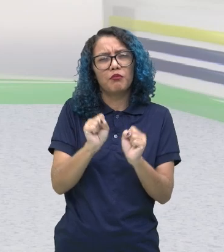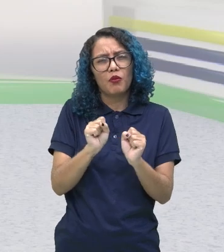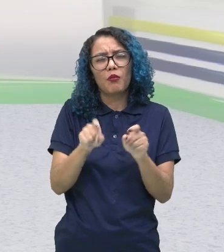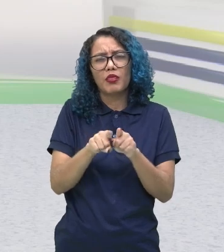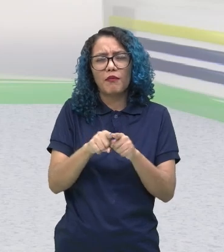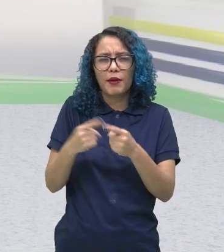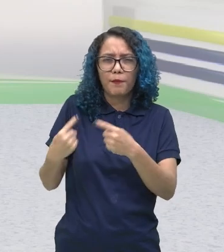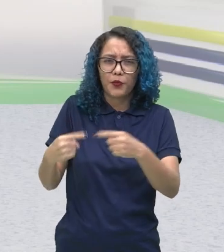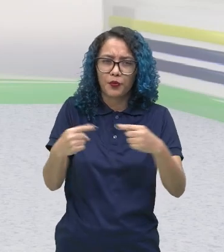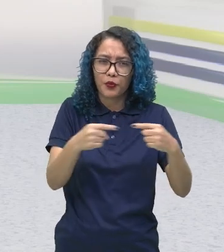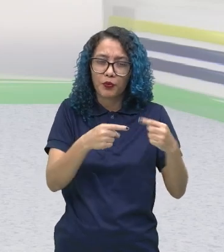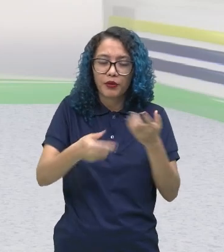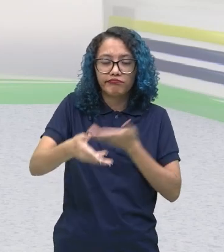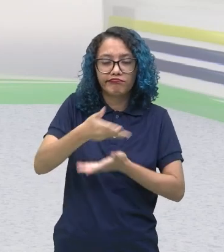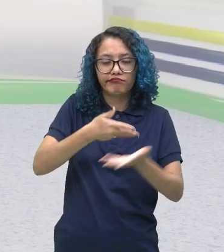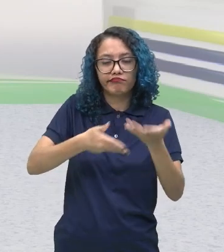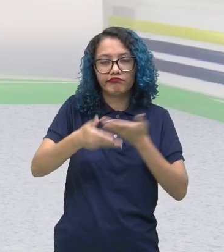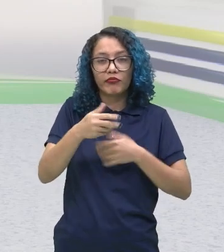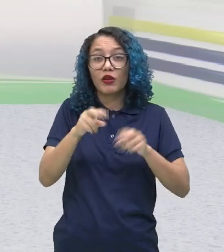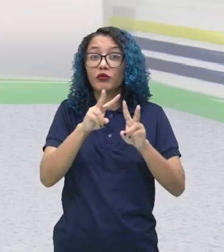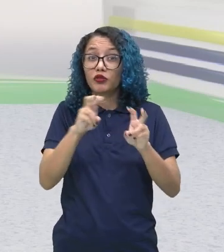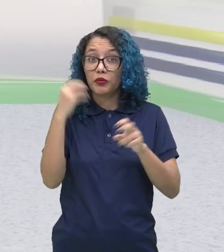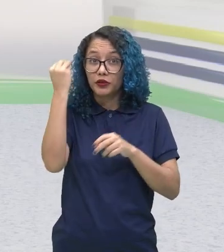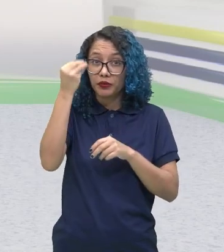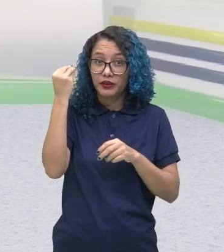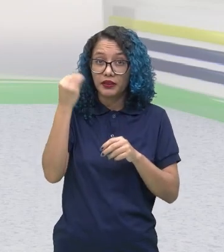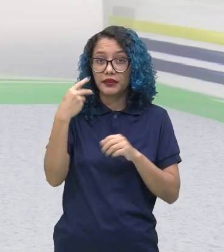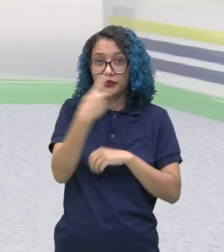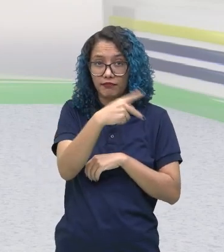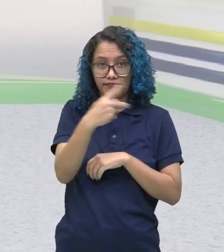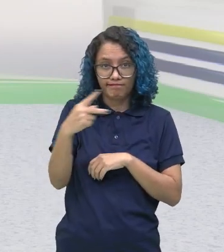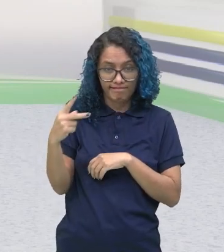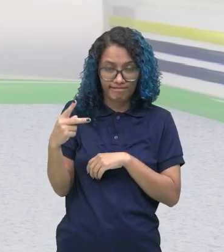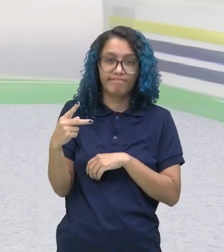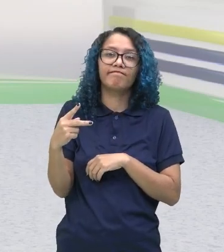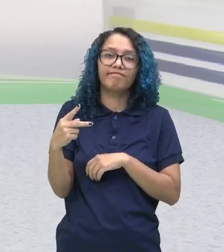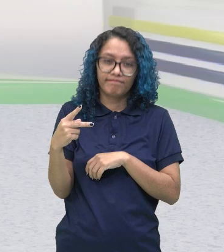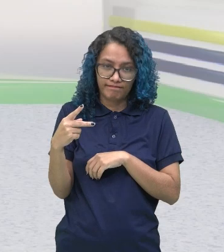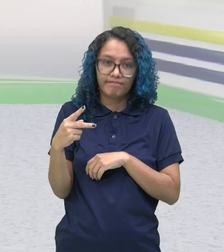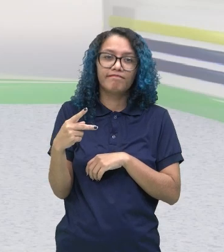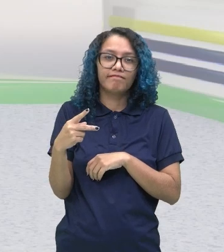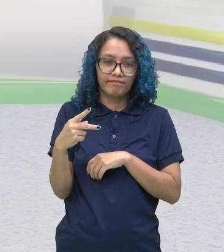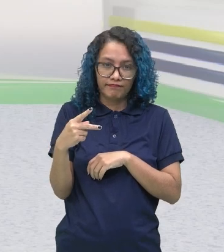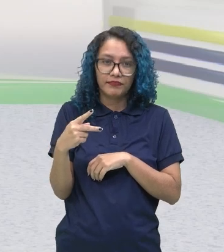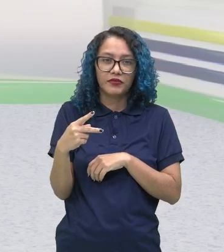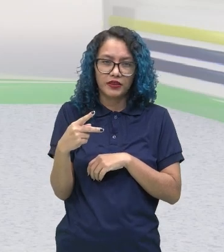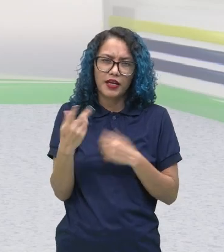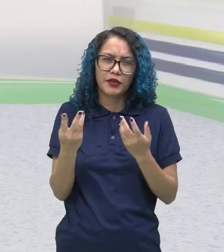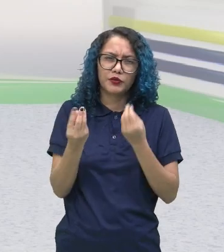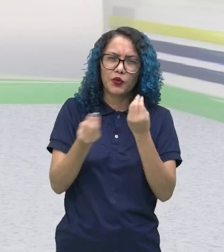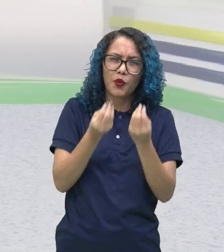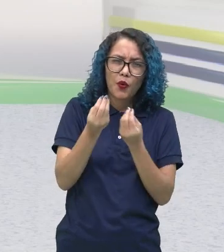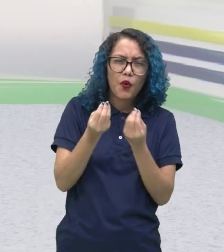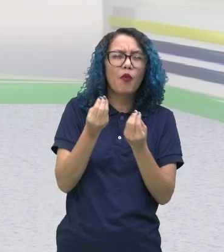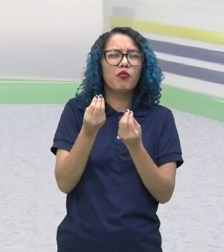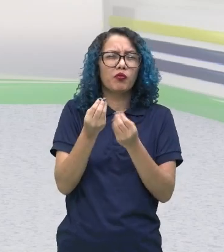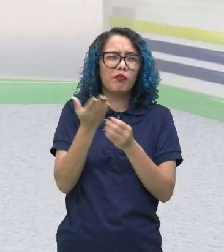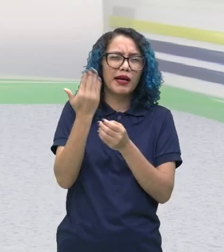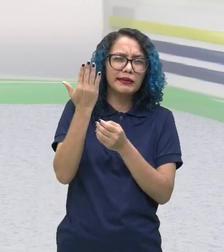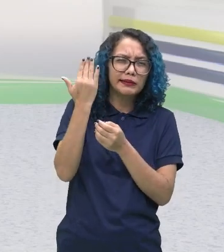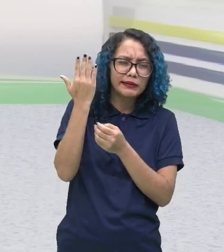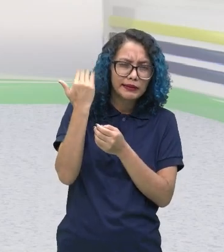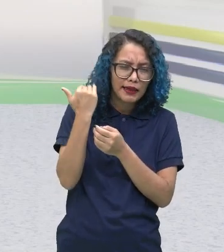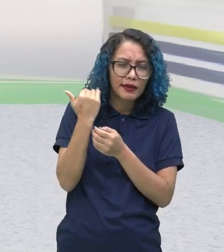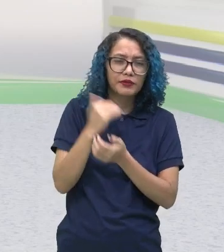algumas ideias sobre os caminhos de vocês, Essas experiências, as descobertas que vocês tiveram nesse caminho. Então, dentro